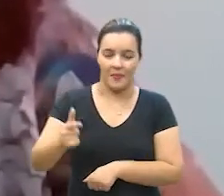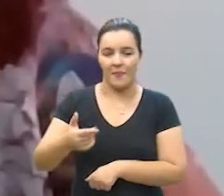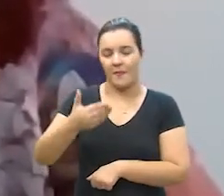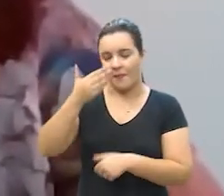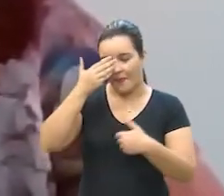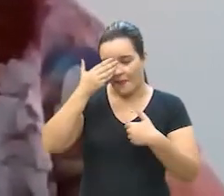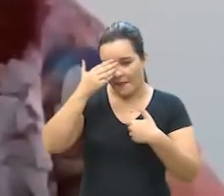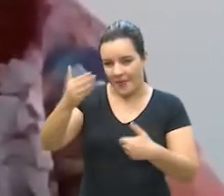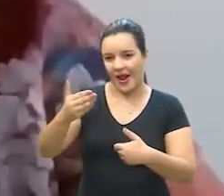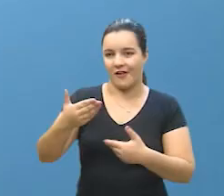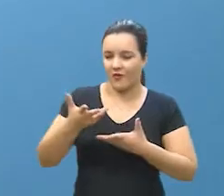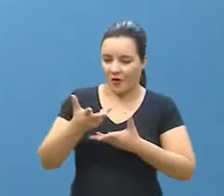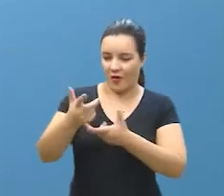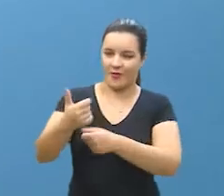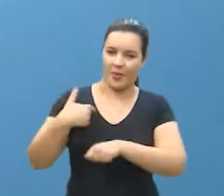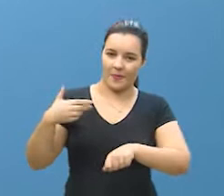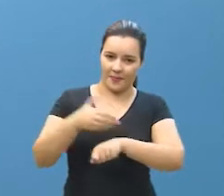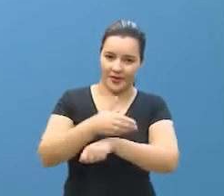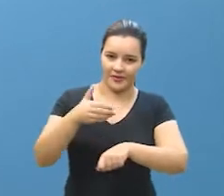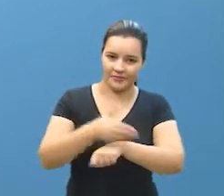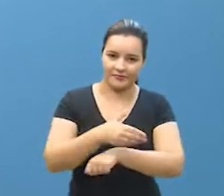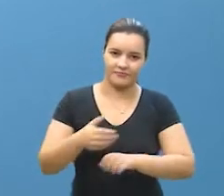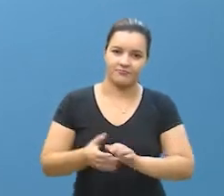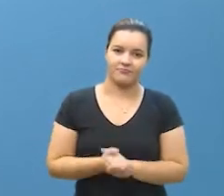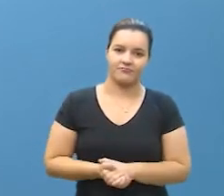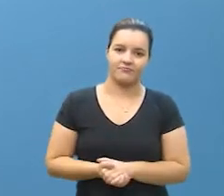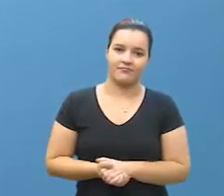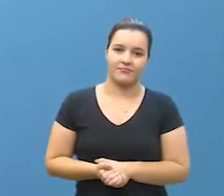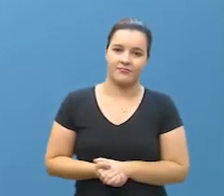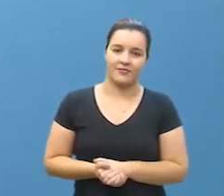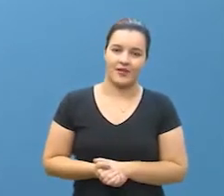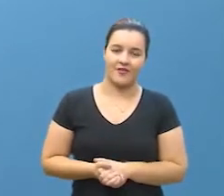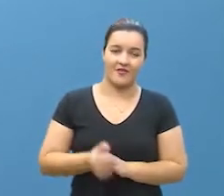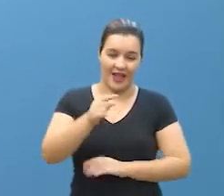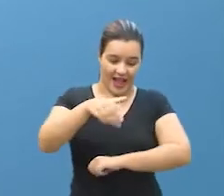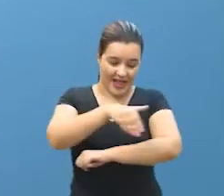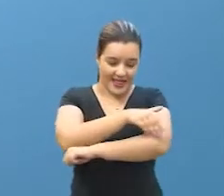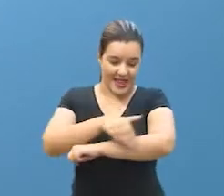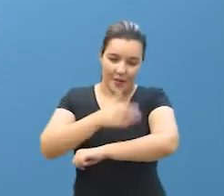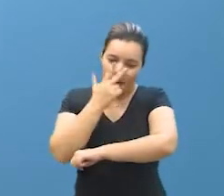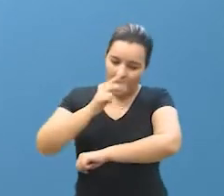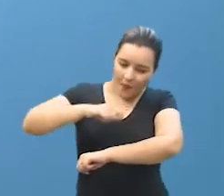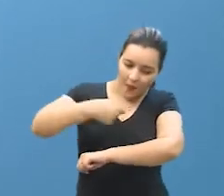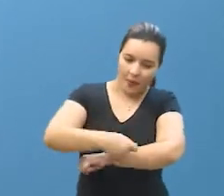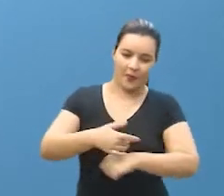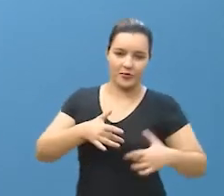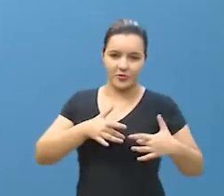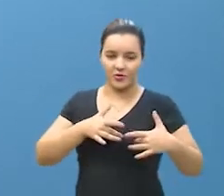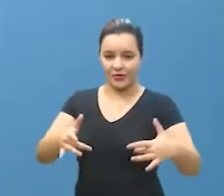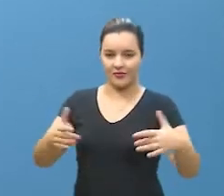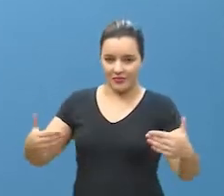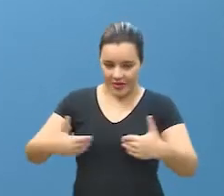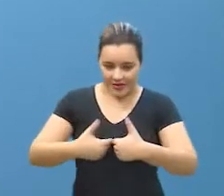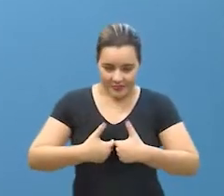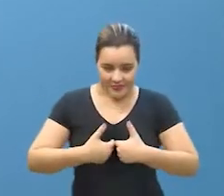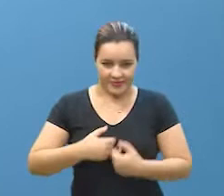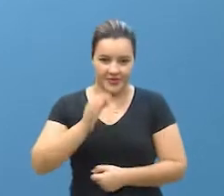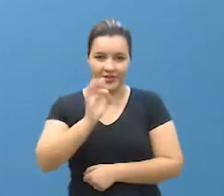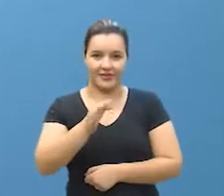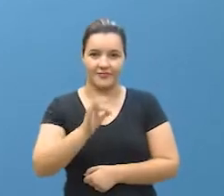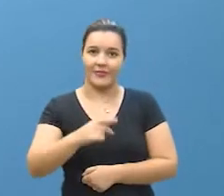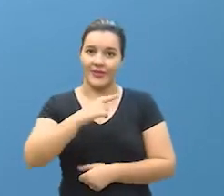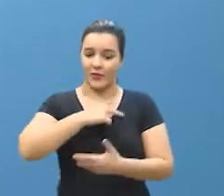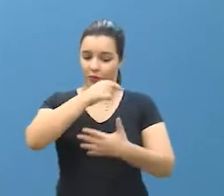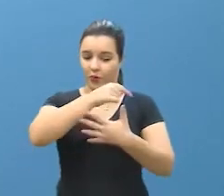pela participação. Edilamar, eu falei que aí é o endereço da solidariedade para quem tem o autismo. É isso mesmo? Tem